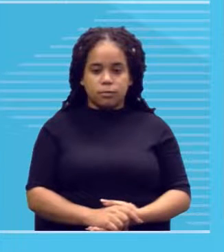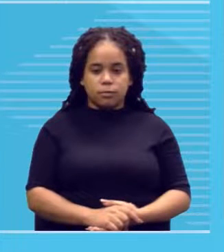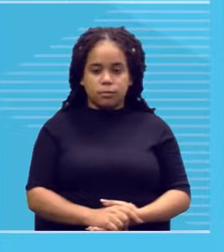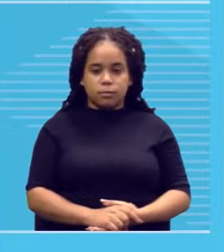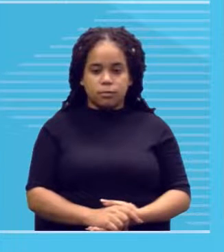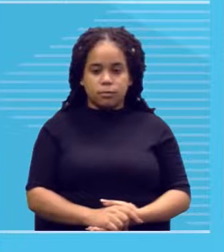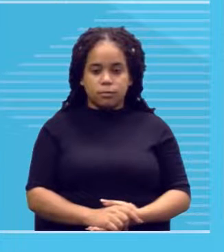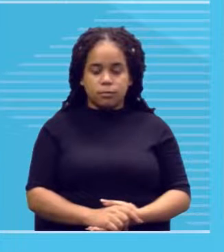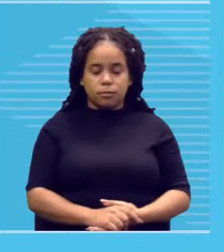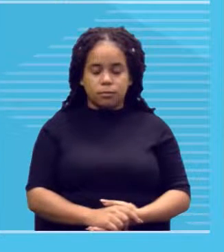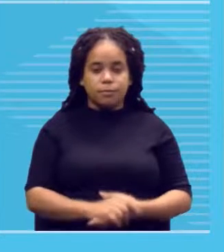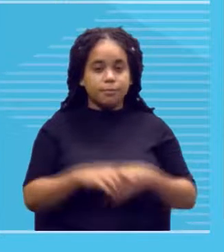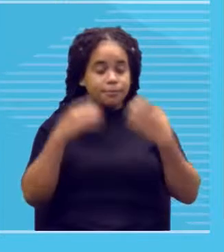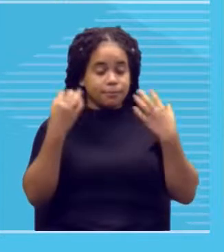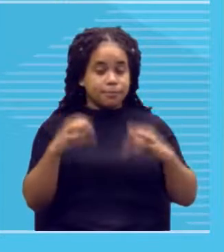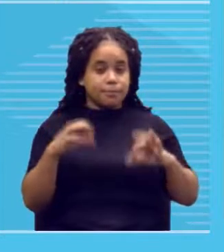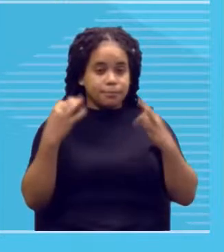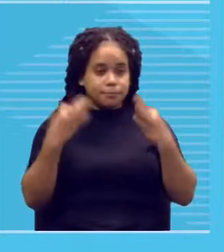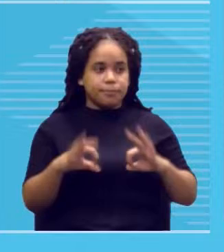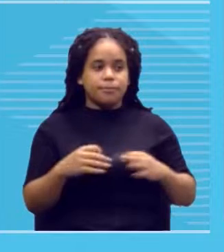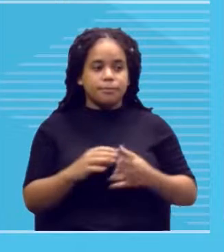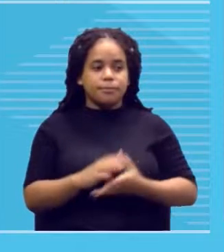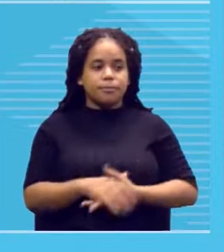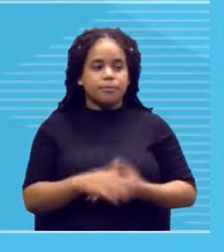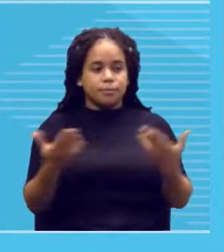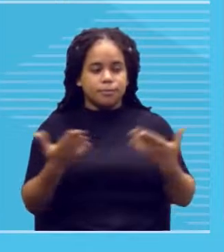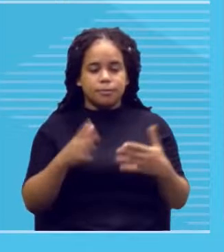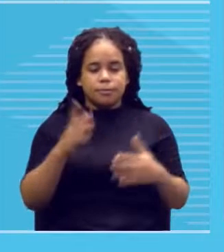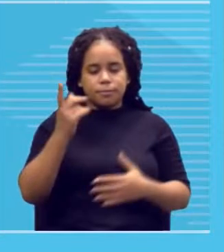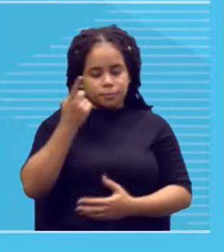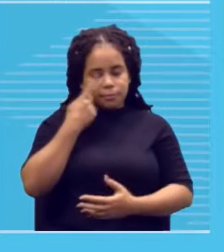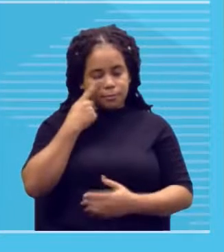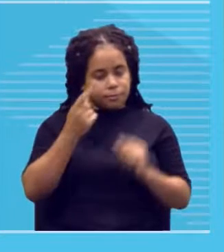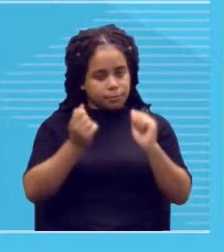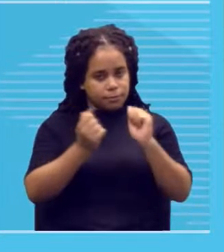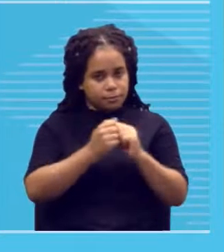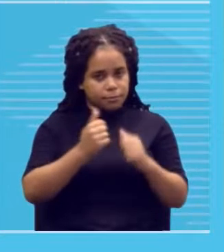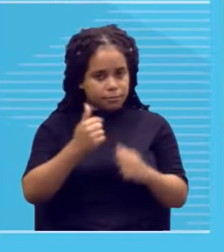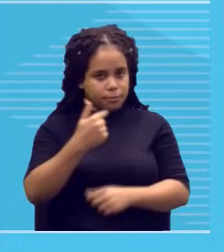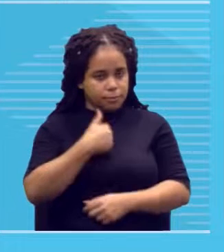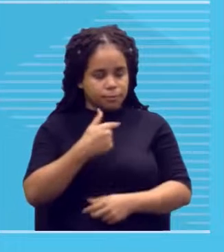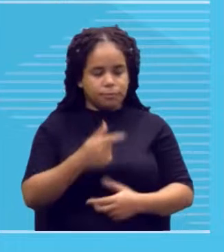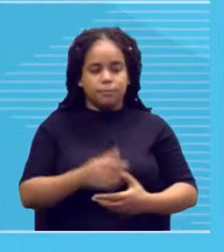beleza beleza beleza vamos lá Acompanha comigo aqui ó